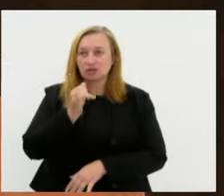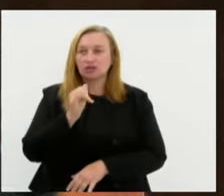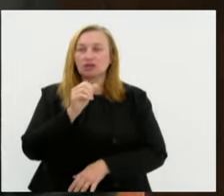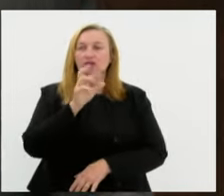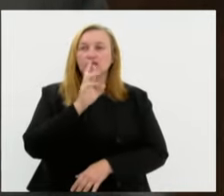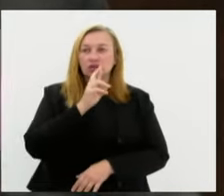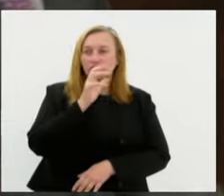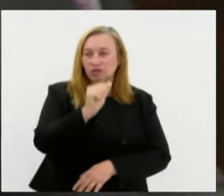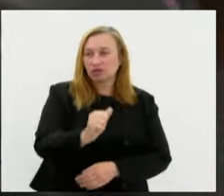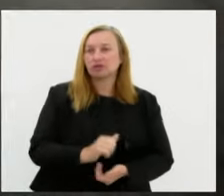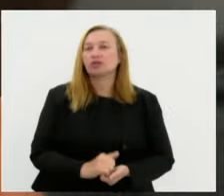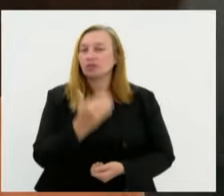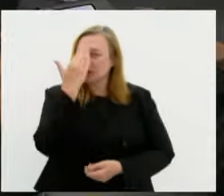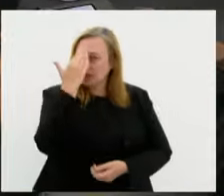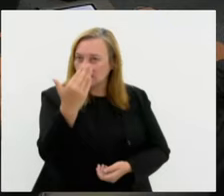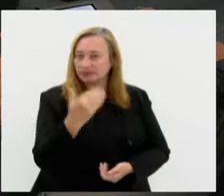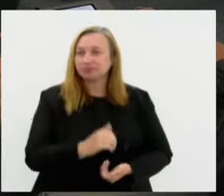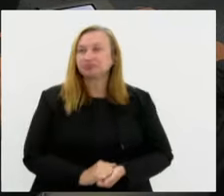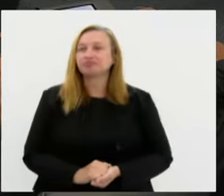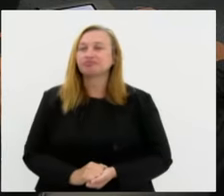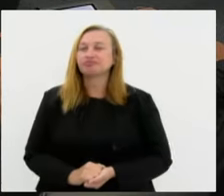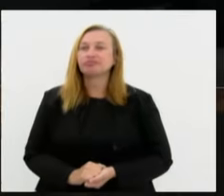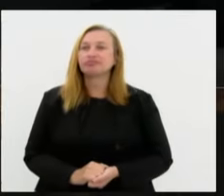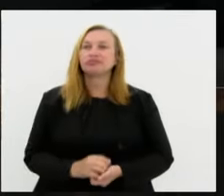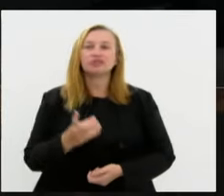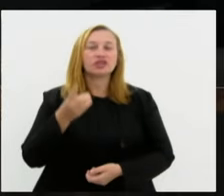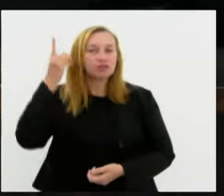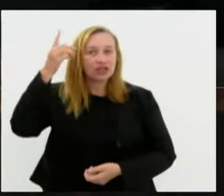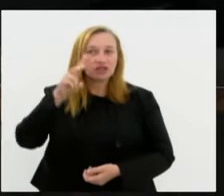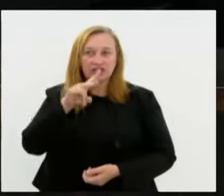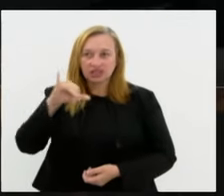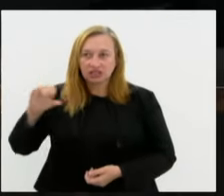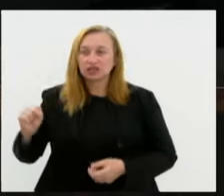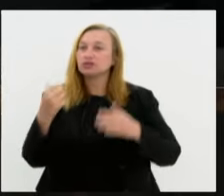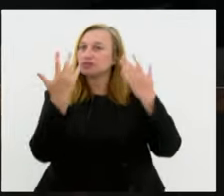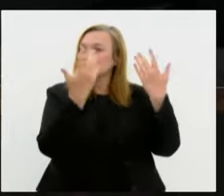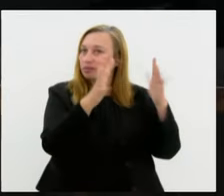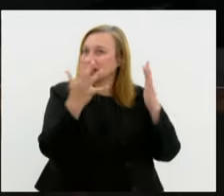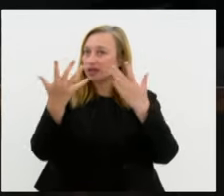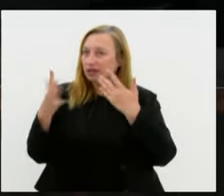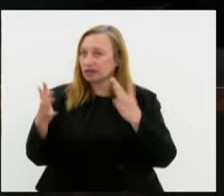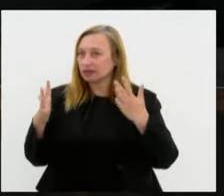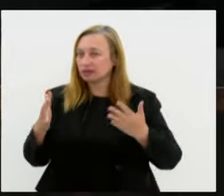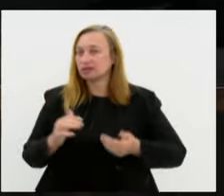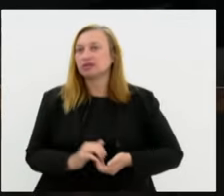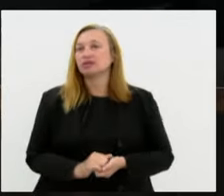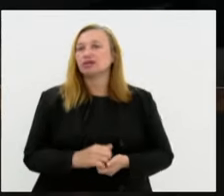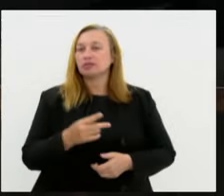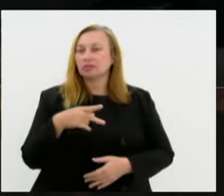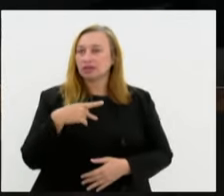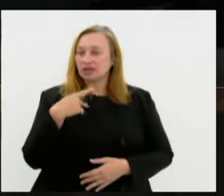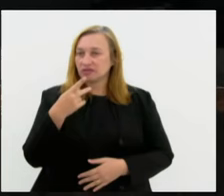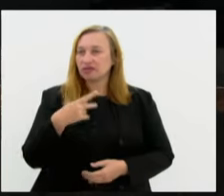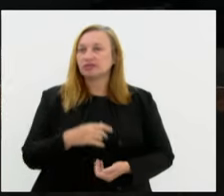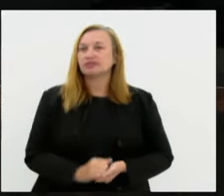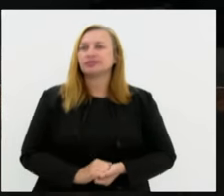Amorim. Muito obrigado, deputado Vinícius Cozzolino, e parabéns pela tecnicidade.